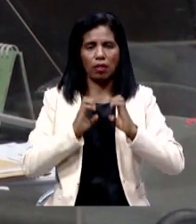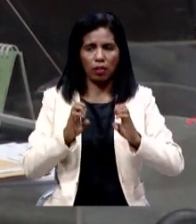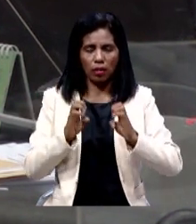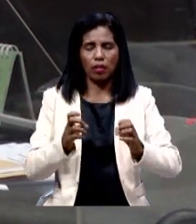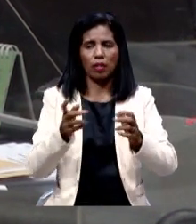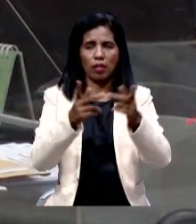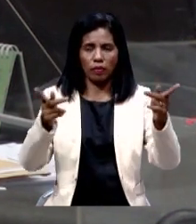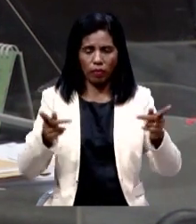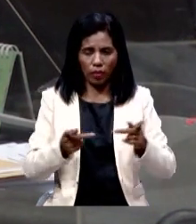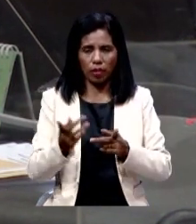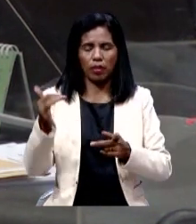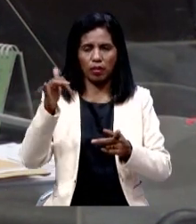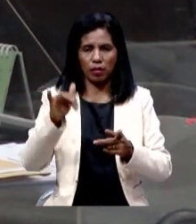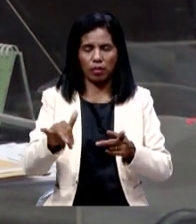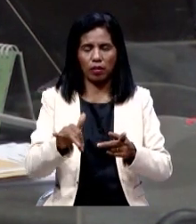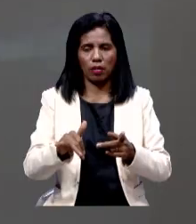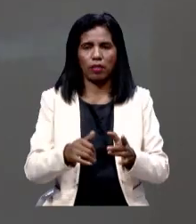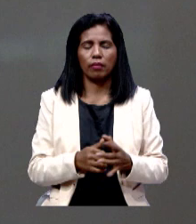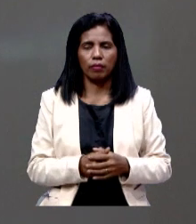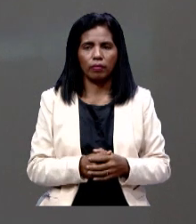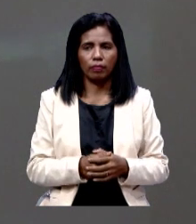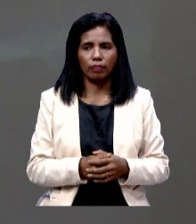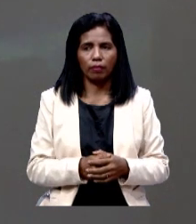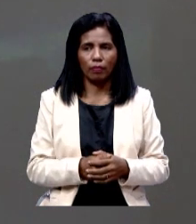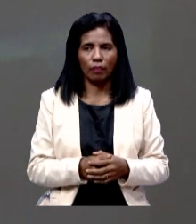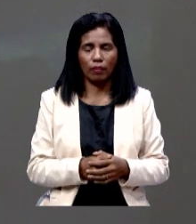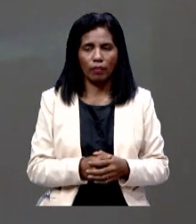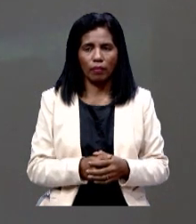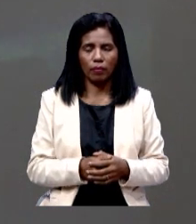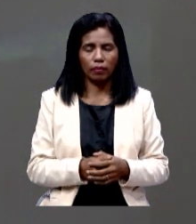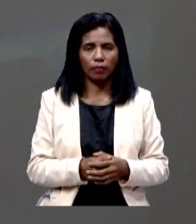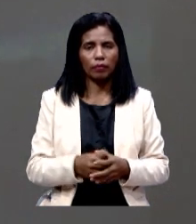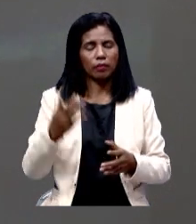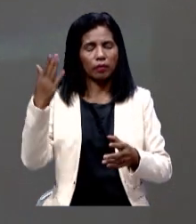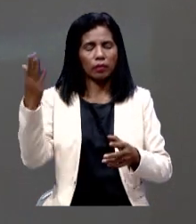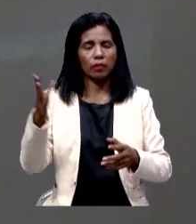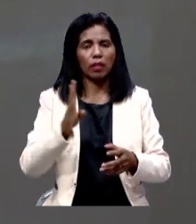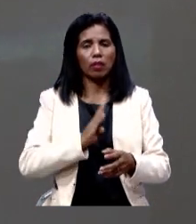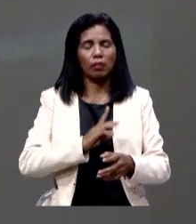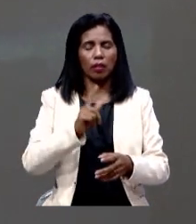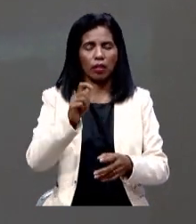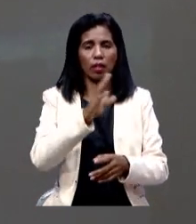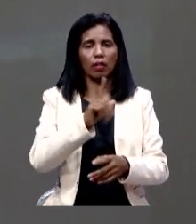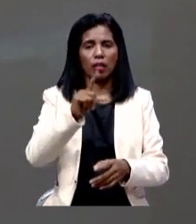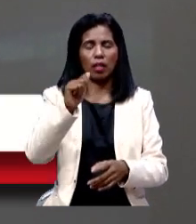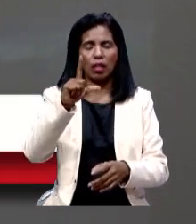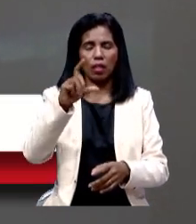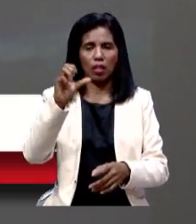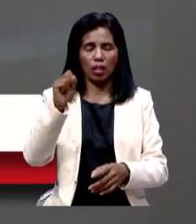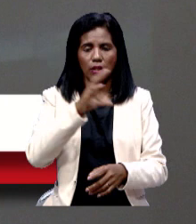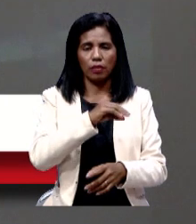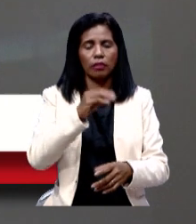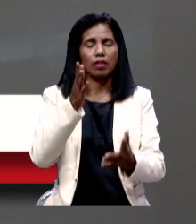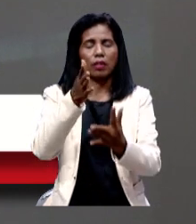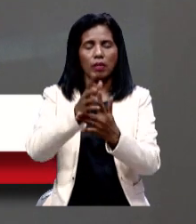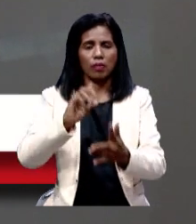fati sira ne be maka afeta ba estrago sira ne ia parte en betano ala sira ne ba tamato fatu berlihu tamato tesik bike